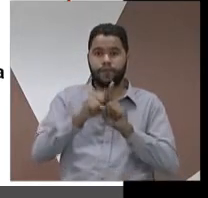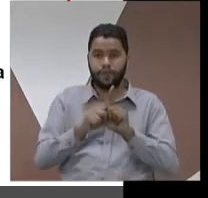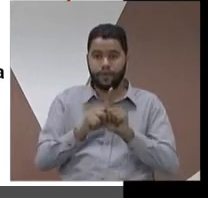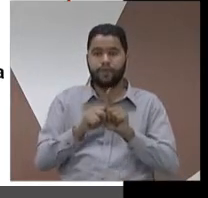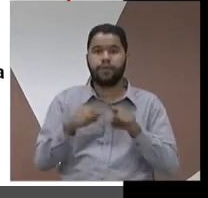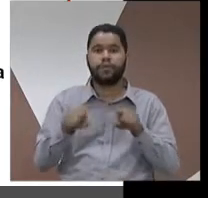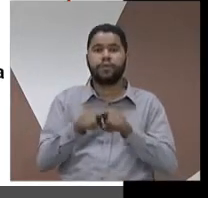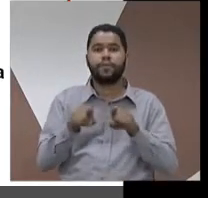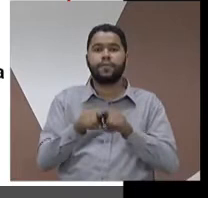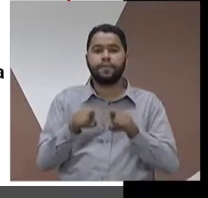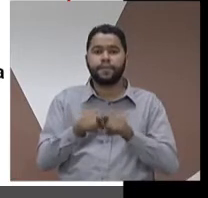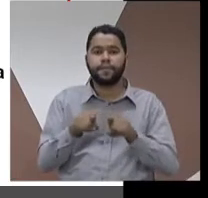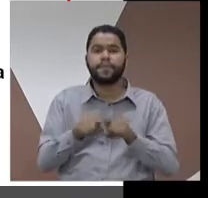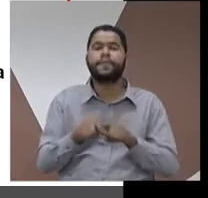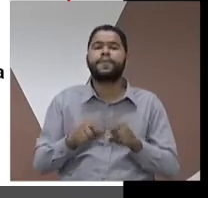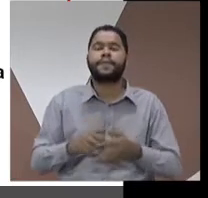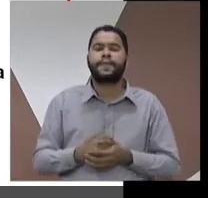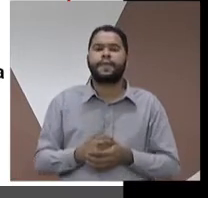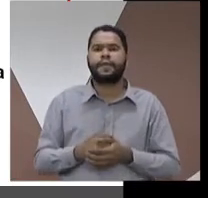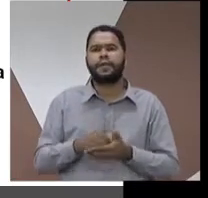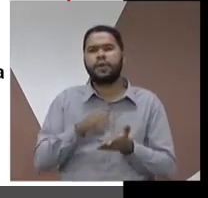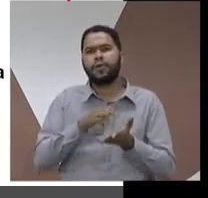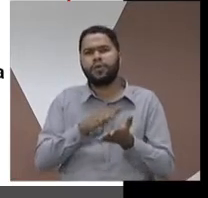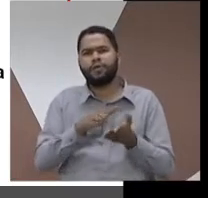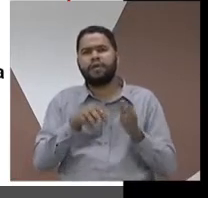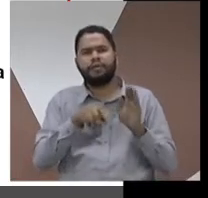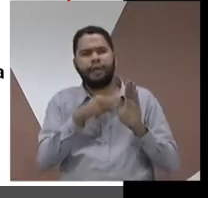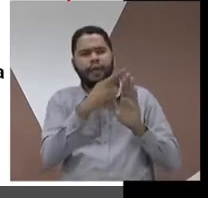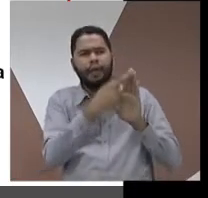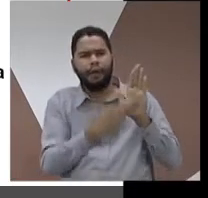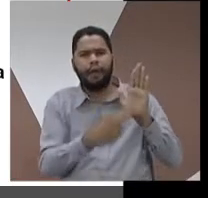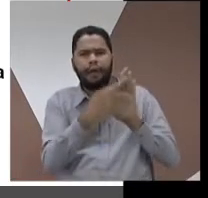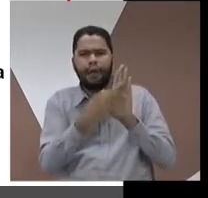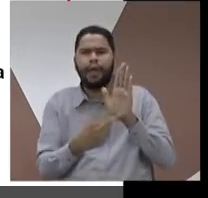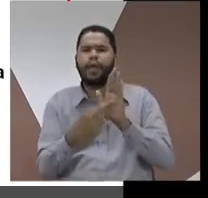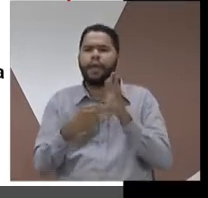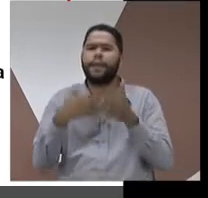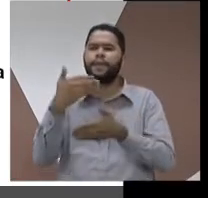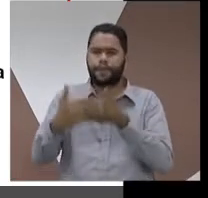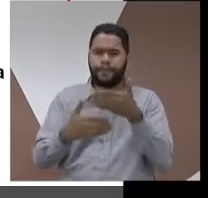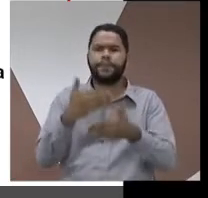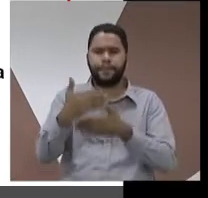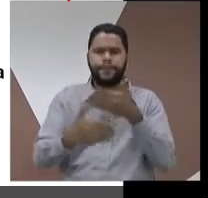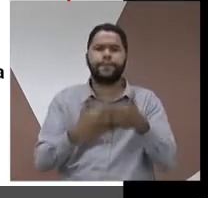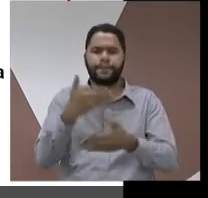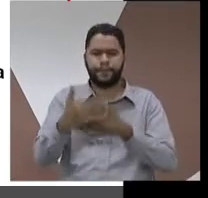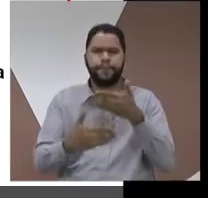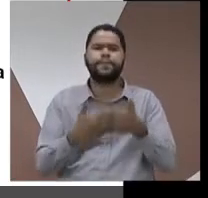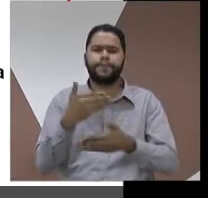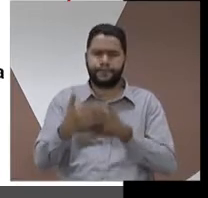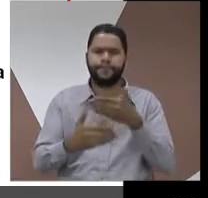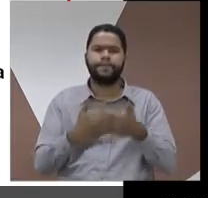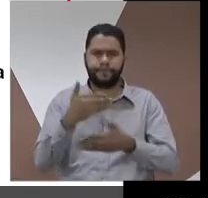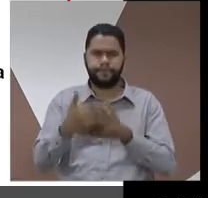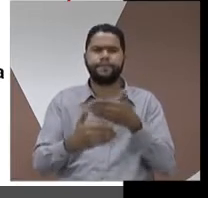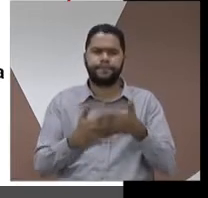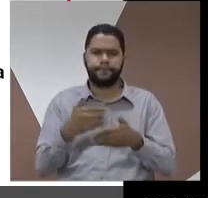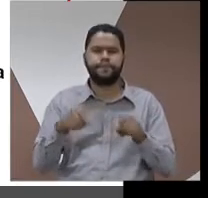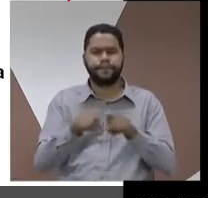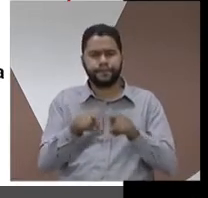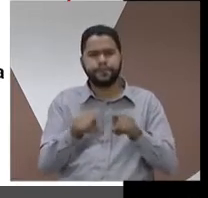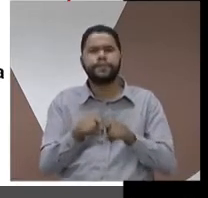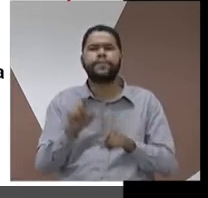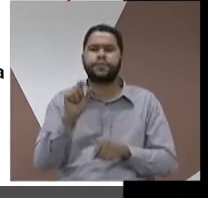tudo consta e vai constar de relatórios aí que estão no processo disponíveis. Então, também, se Vossas Excelências